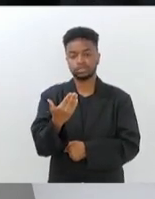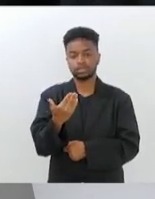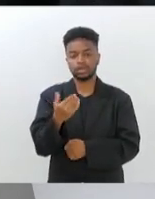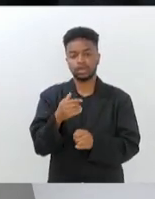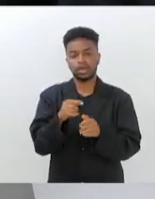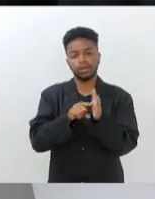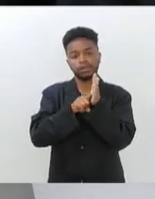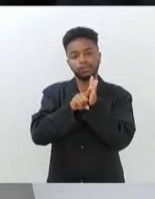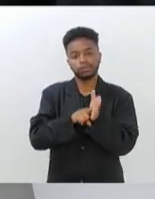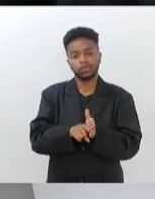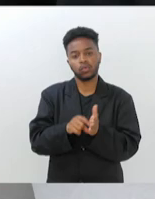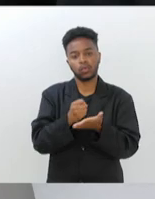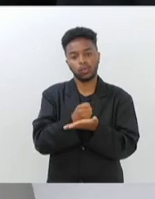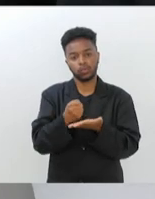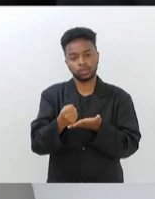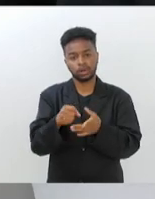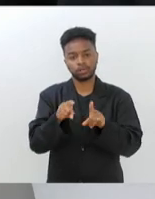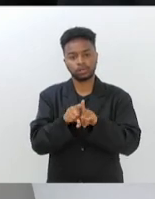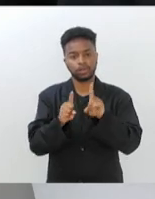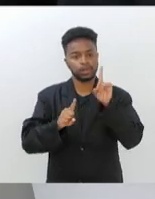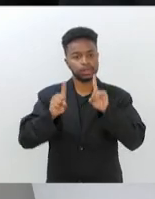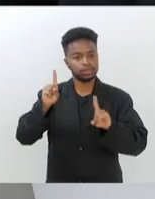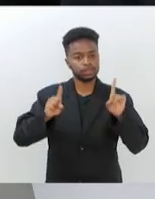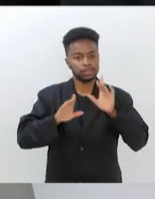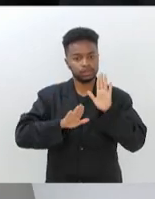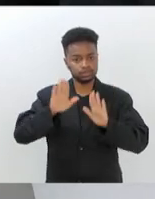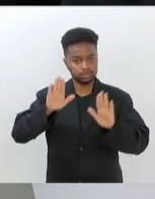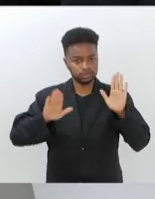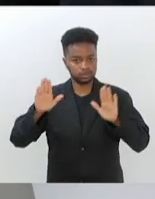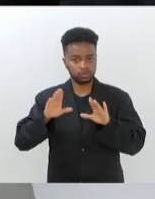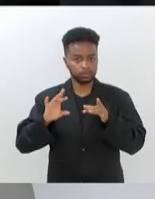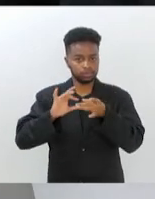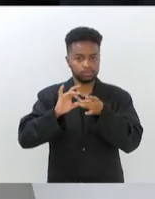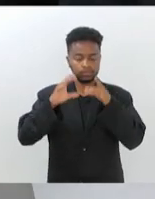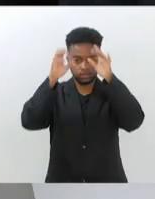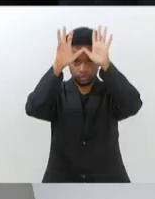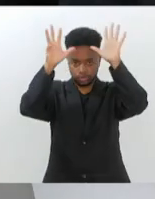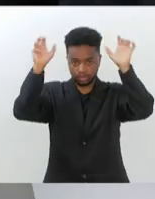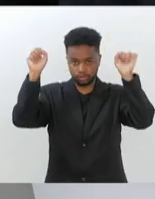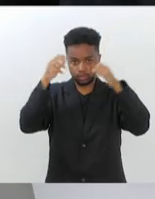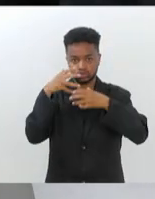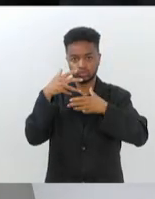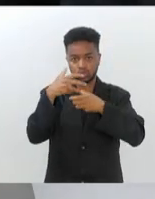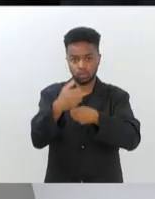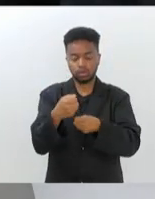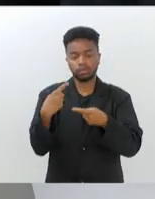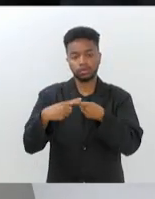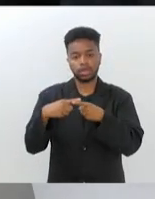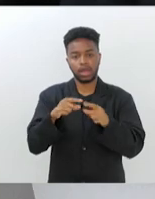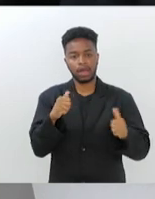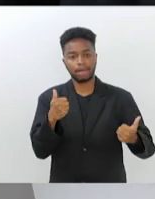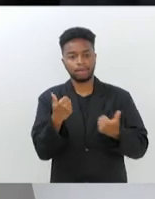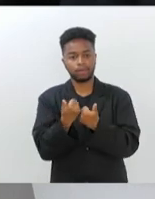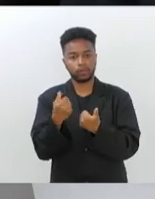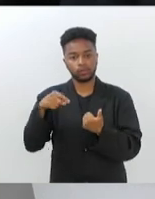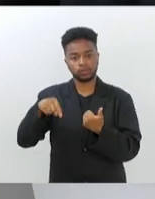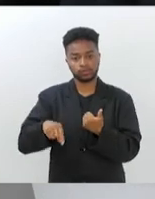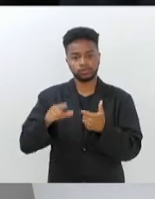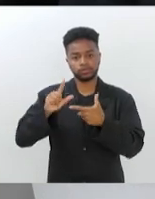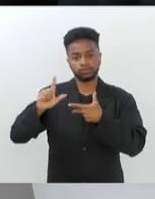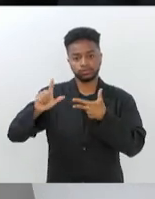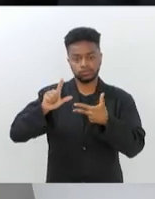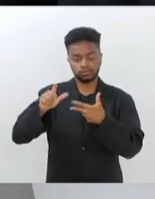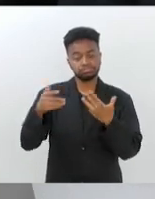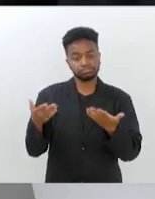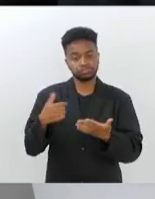e licitações ao Tribunal de Contas do Estado que é órgão constitucional auxiliado Poder Legislativo eu entendo que é